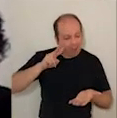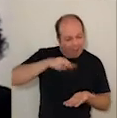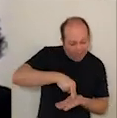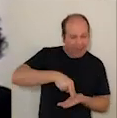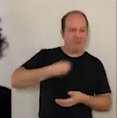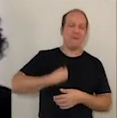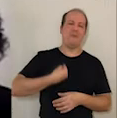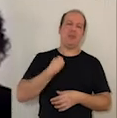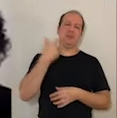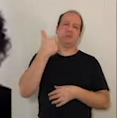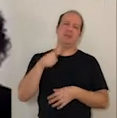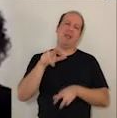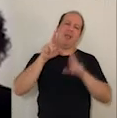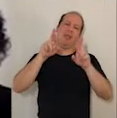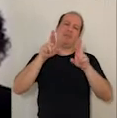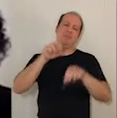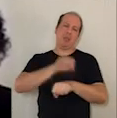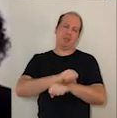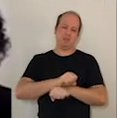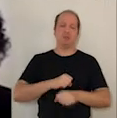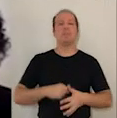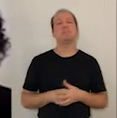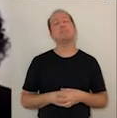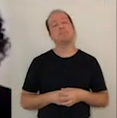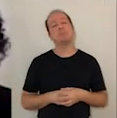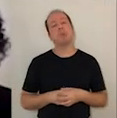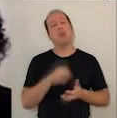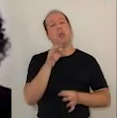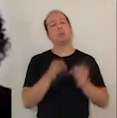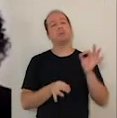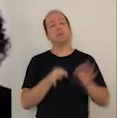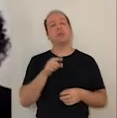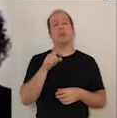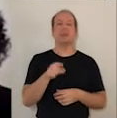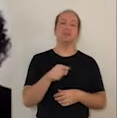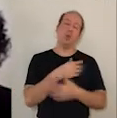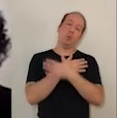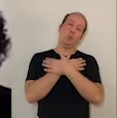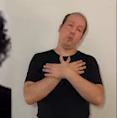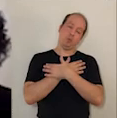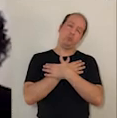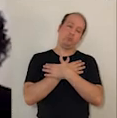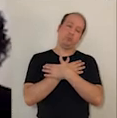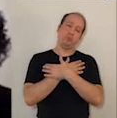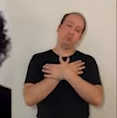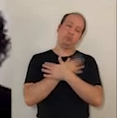alguma esperança. Excelência, o moribundo está aí